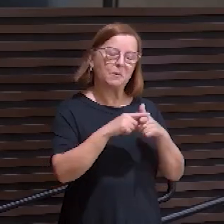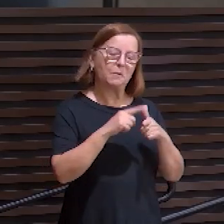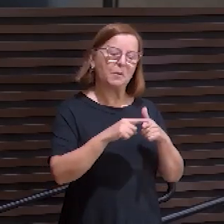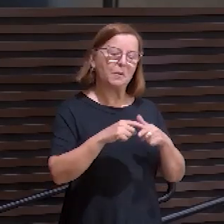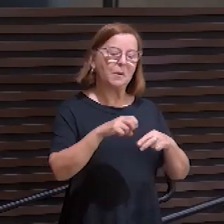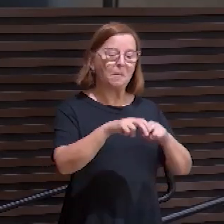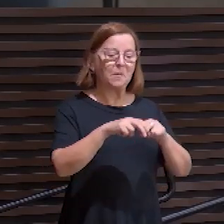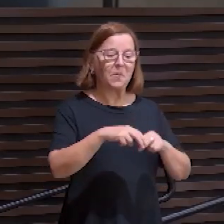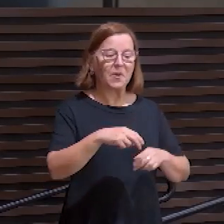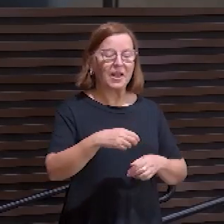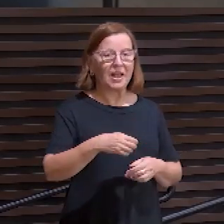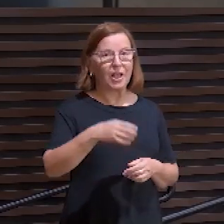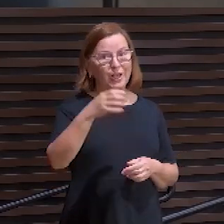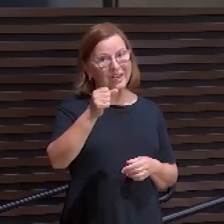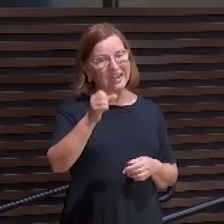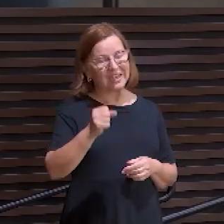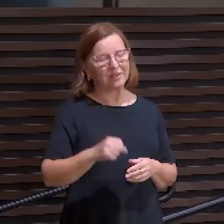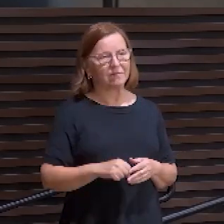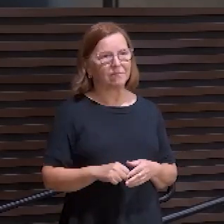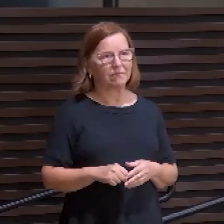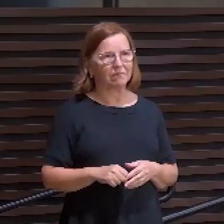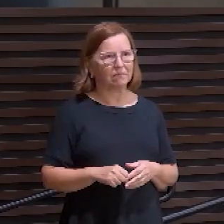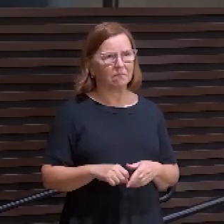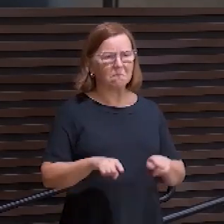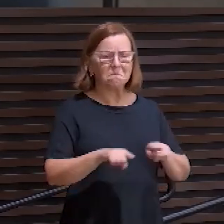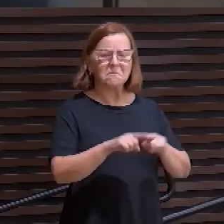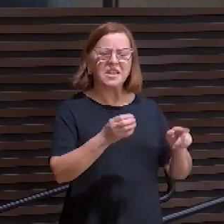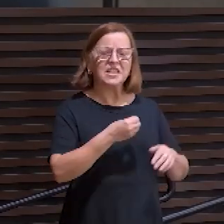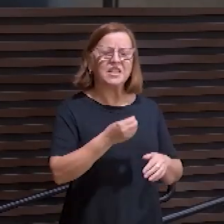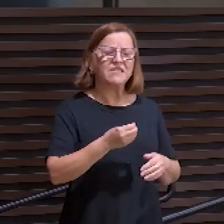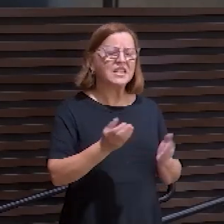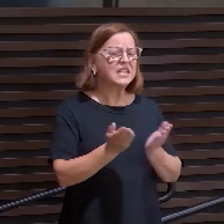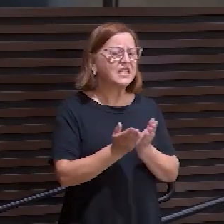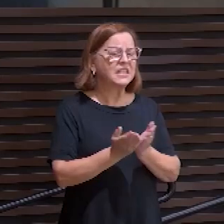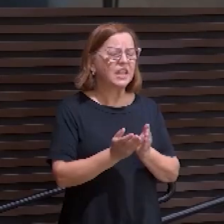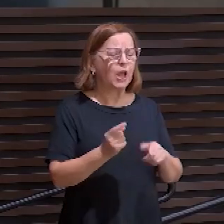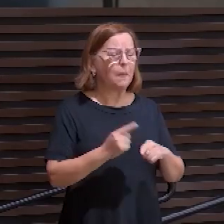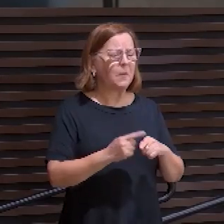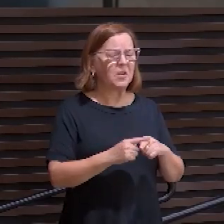E na vida cristã, por que não cresce?